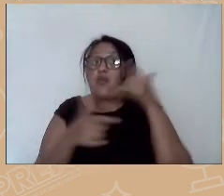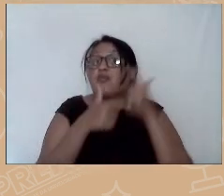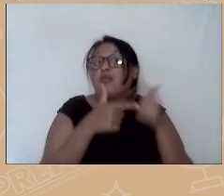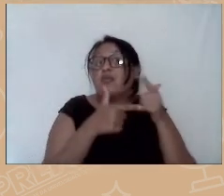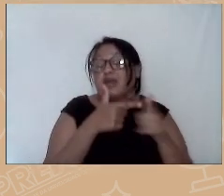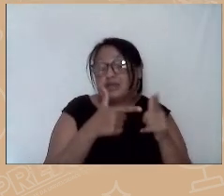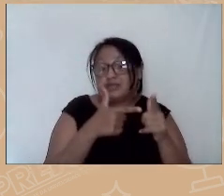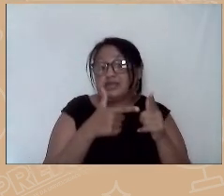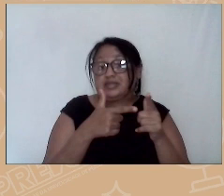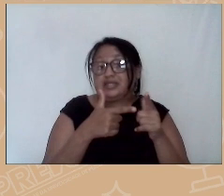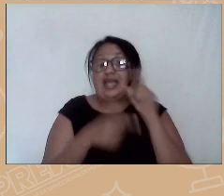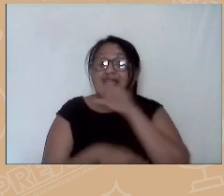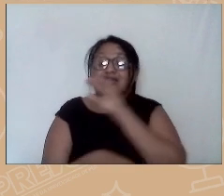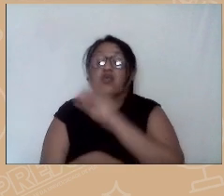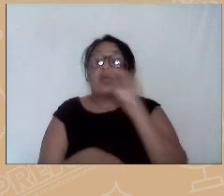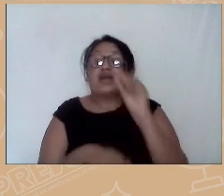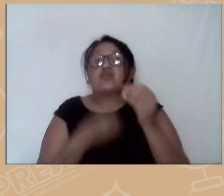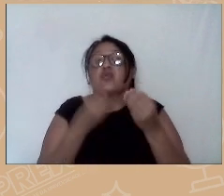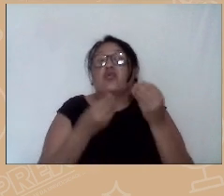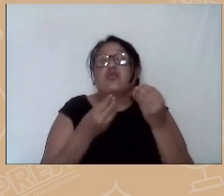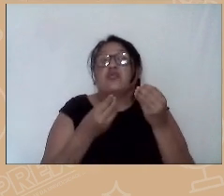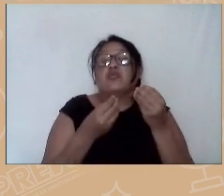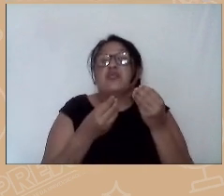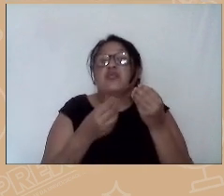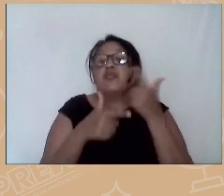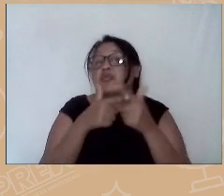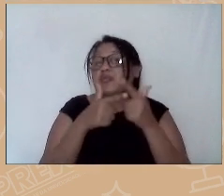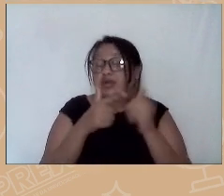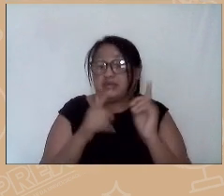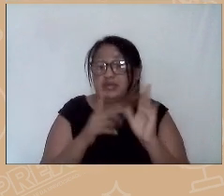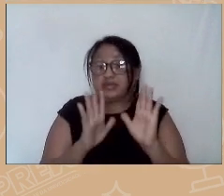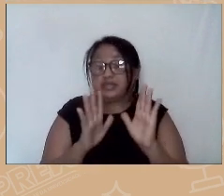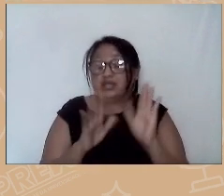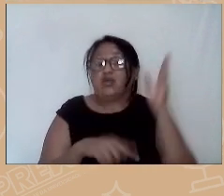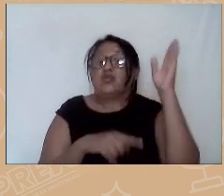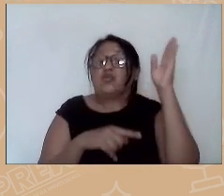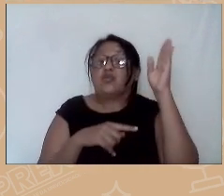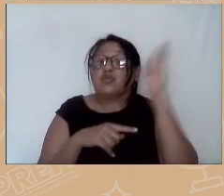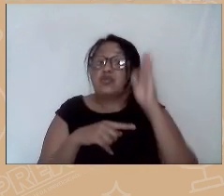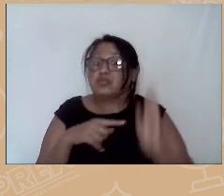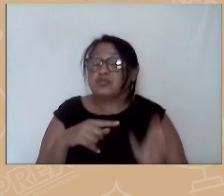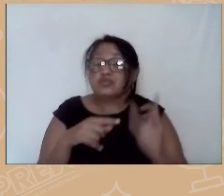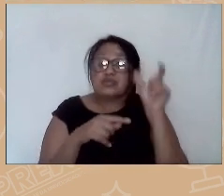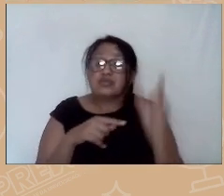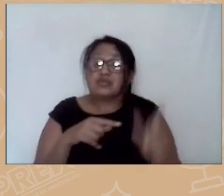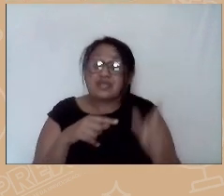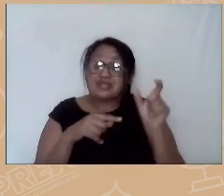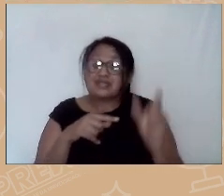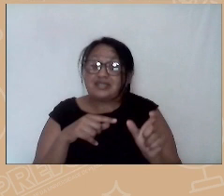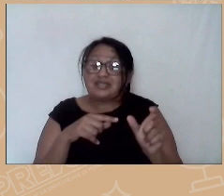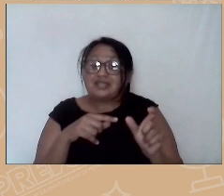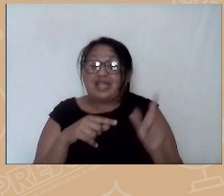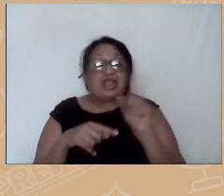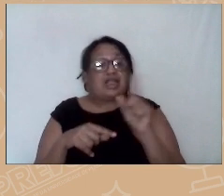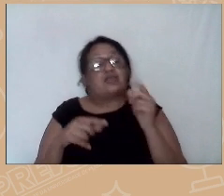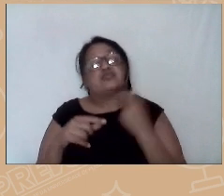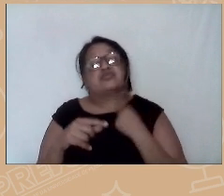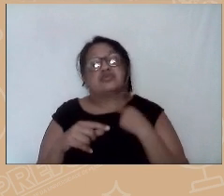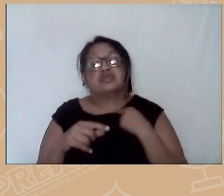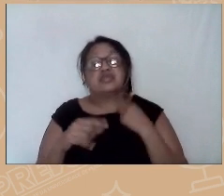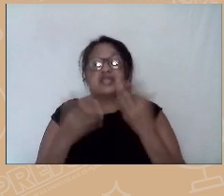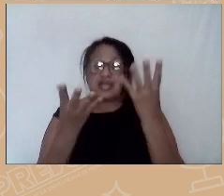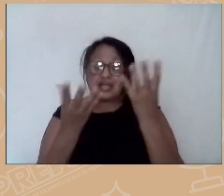consequência letra E o brasileiro não poderia receber o valor dado que não cumpriu o tempo de contrato pré